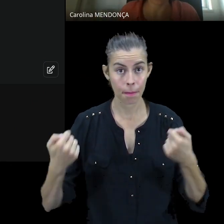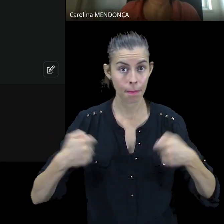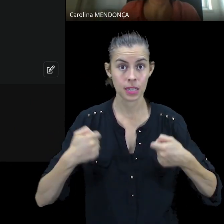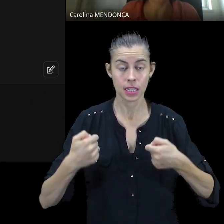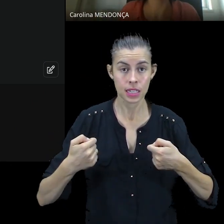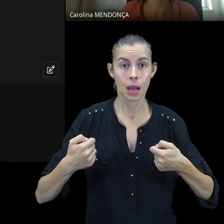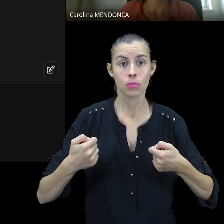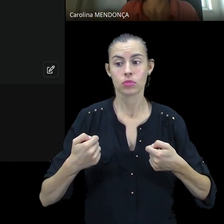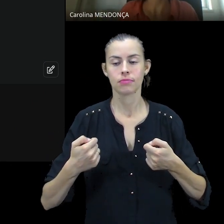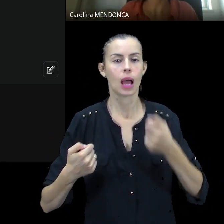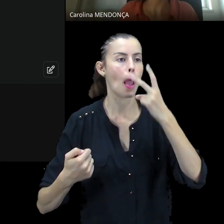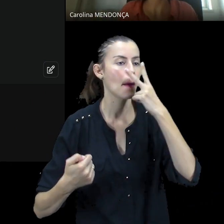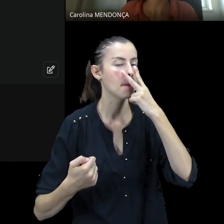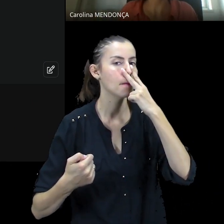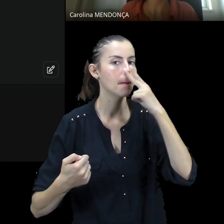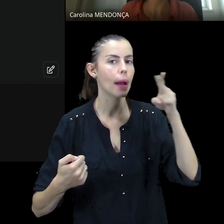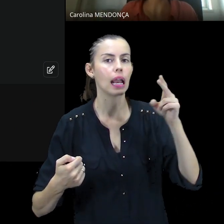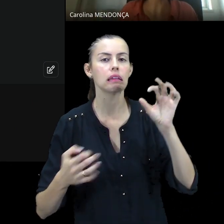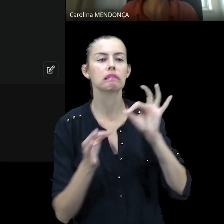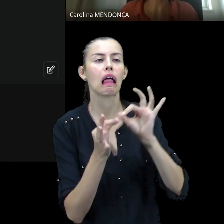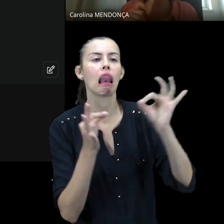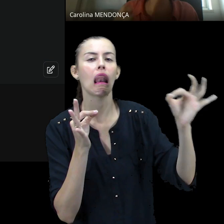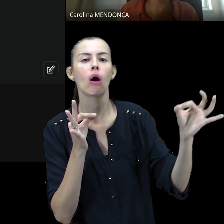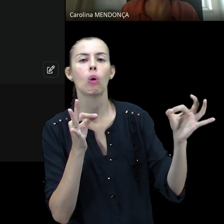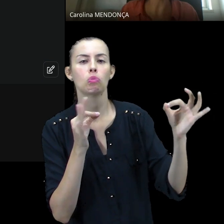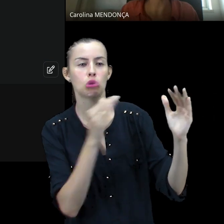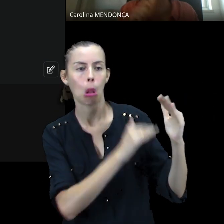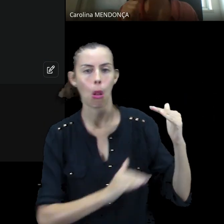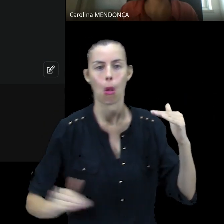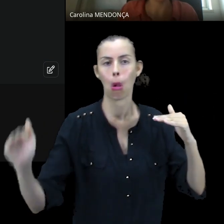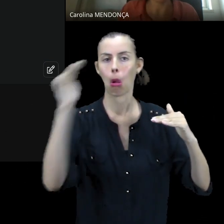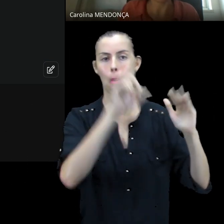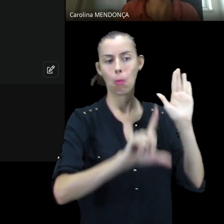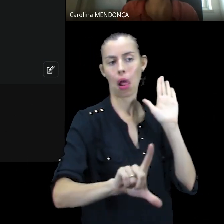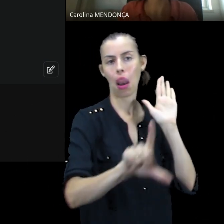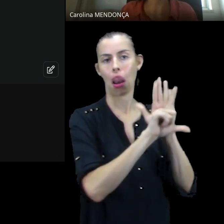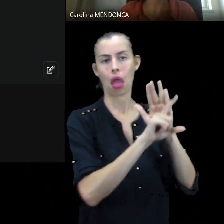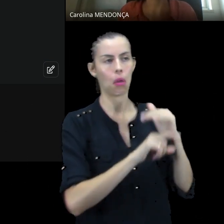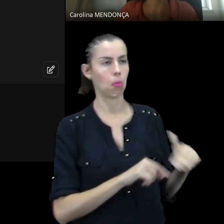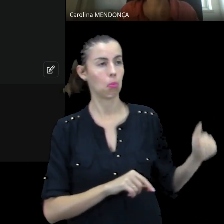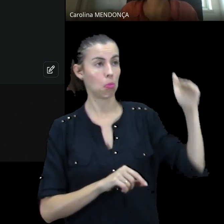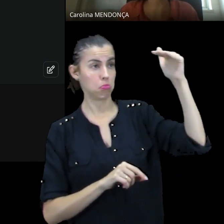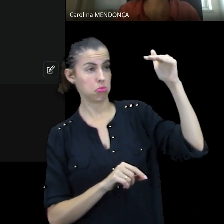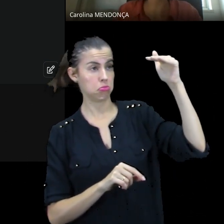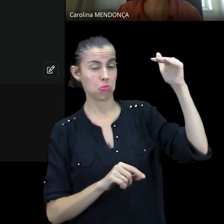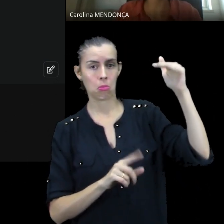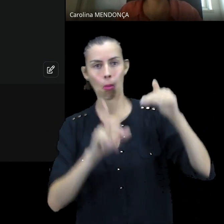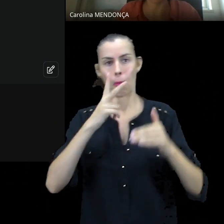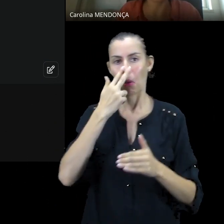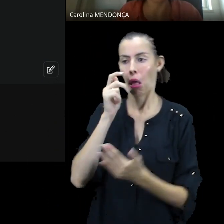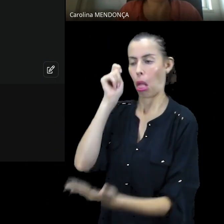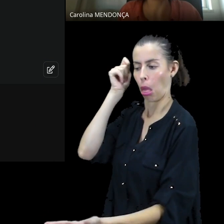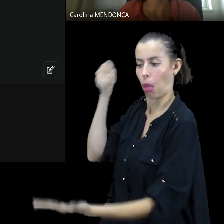para a universidade, mas de tentar tirar isso da parte normativa apenas, tirar isso apenas de vamos cumprir